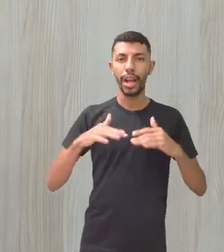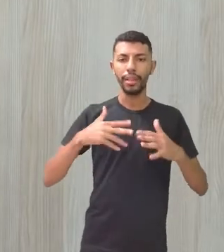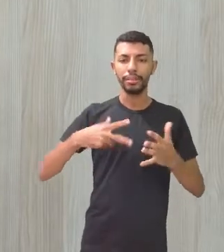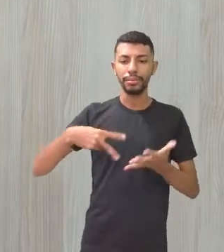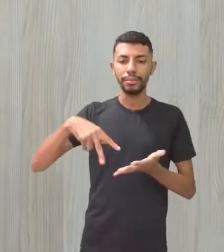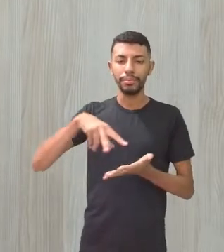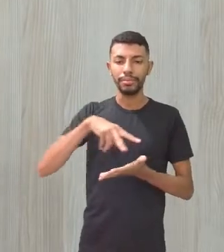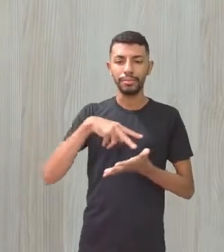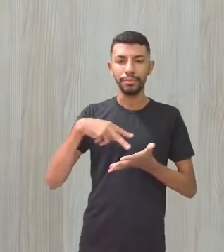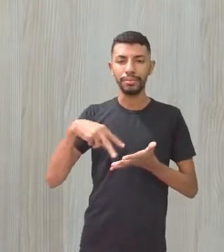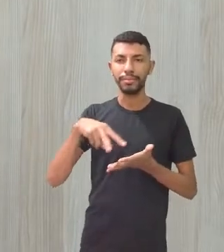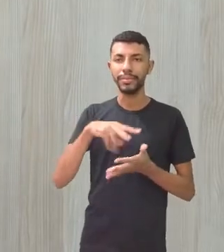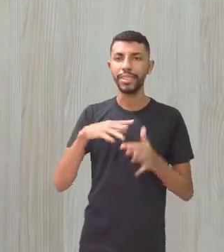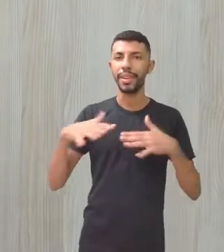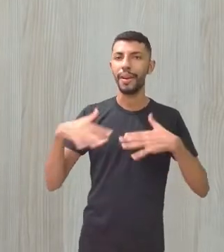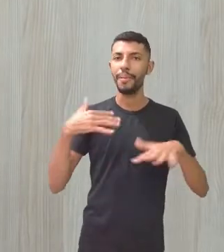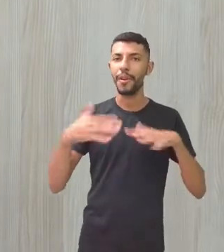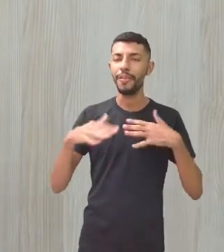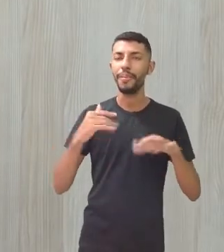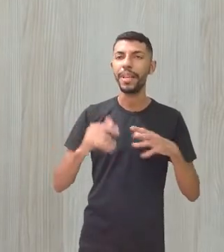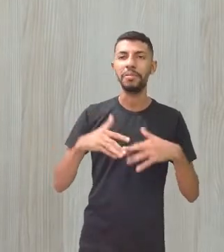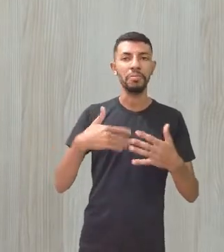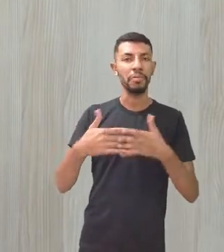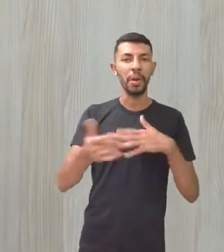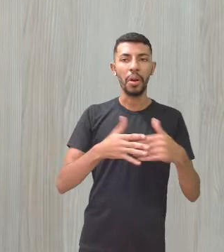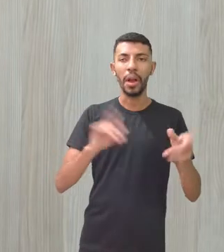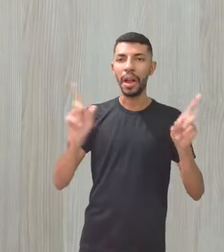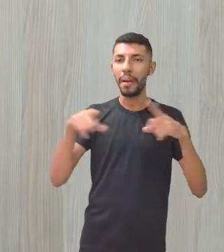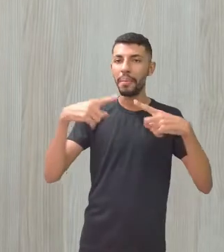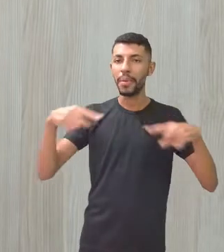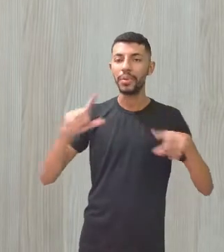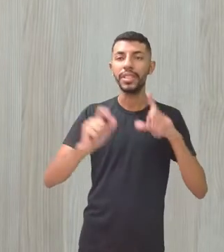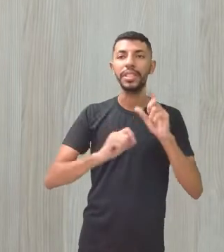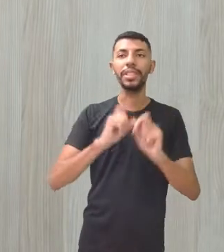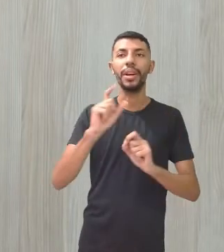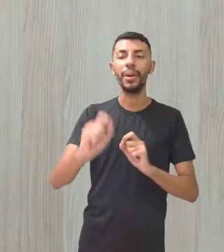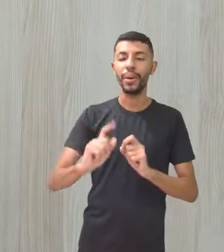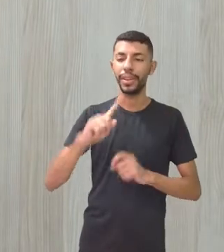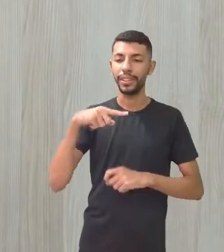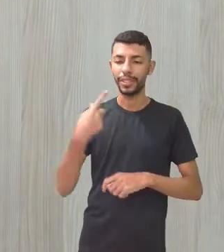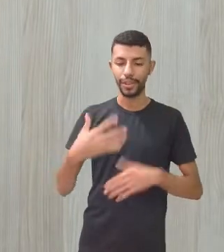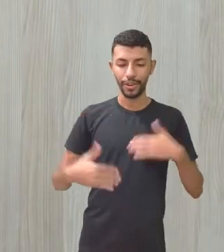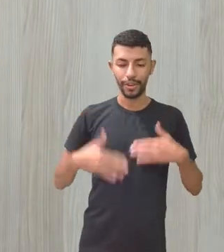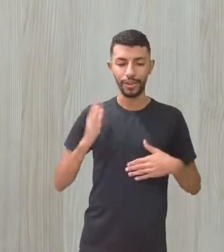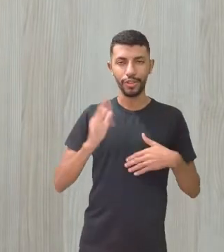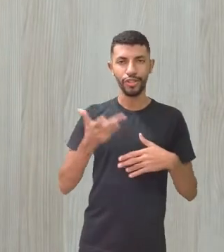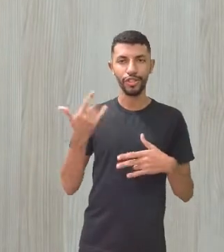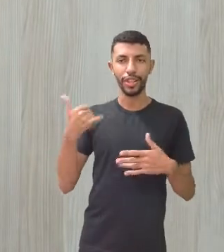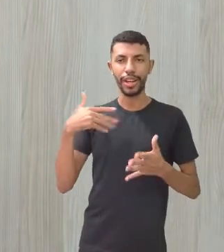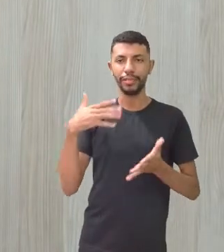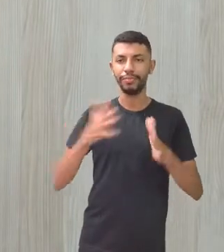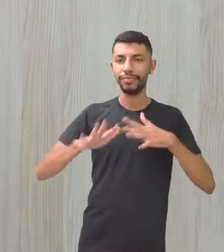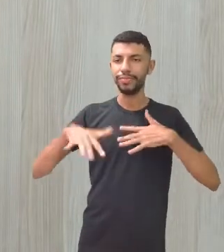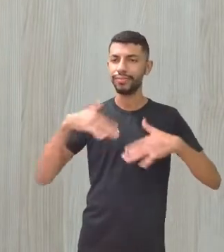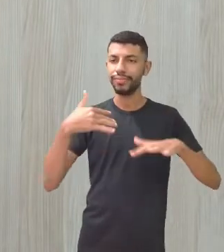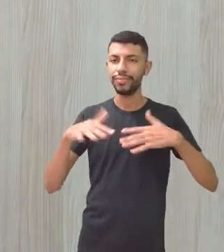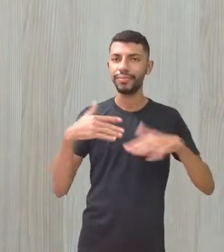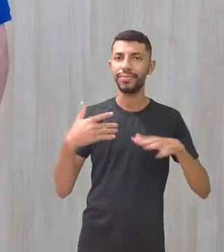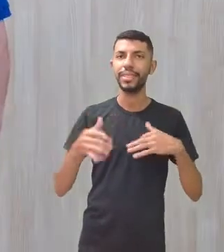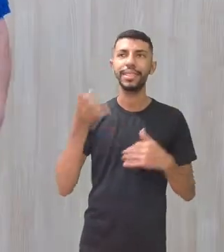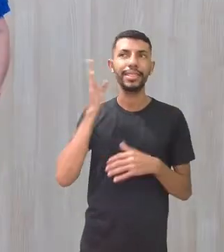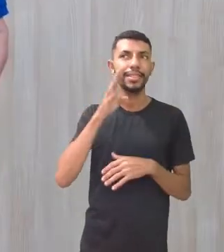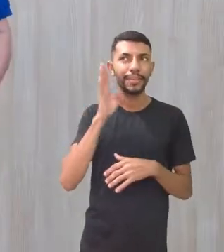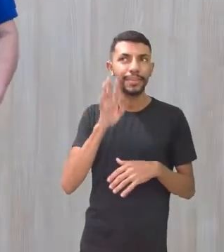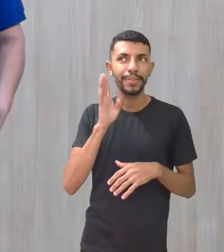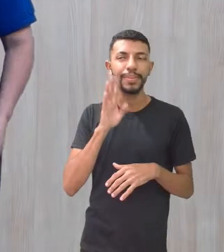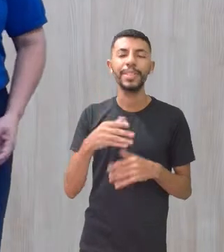dançando. Então, né? independente da música, a reação é essa. A gente vai se envolvendo com ela. Muito legal. Muito